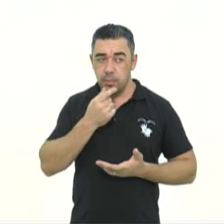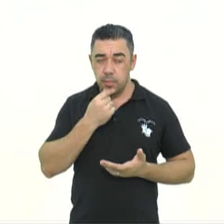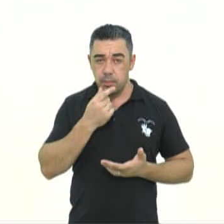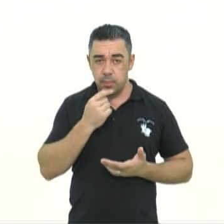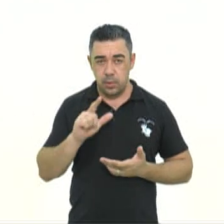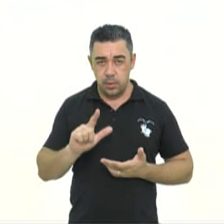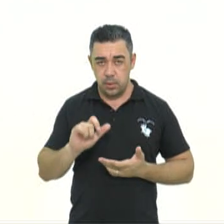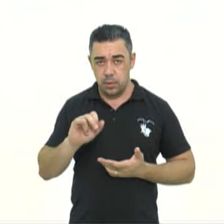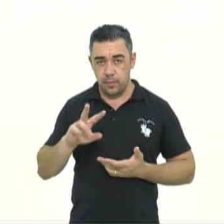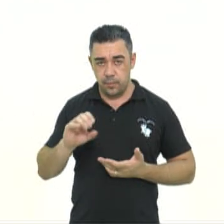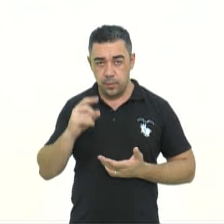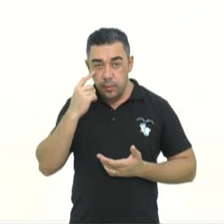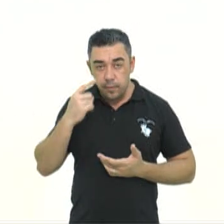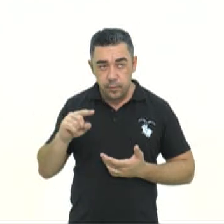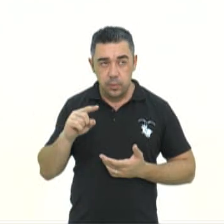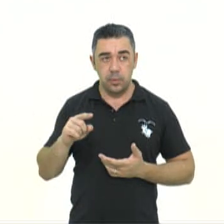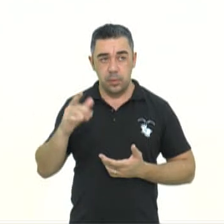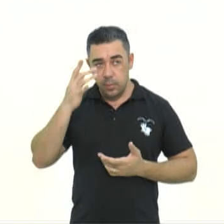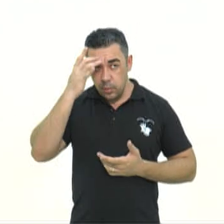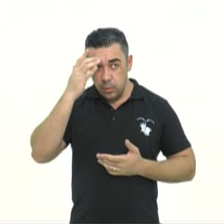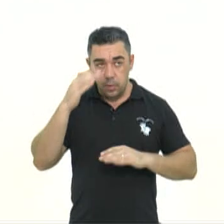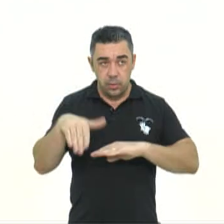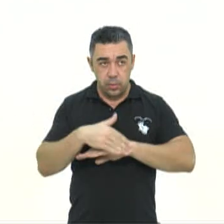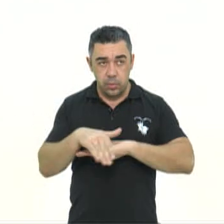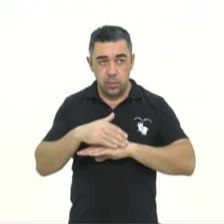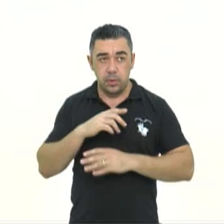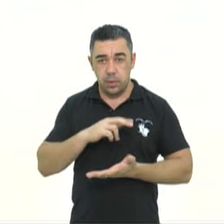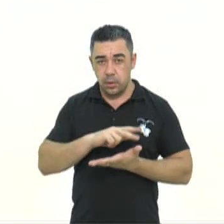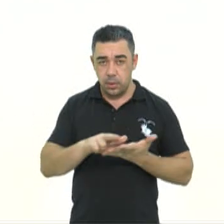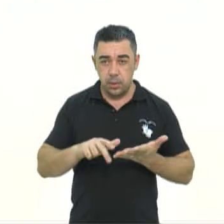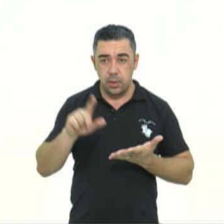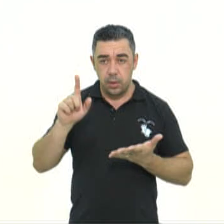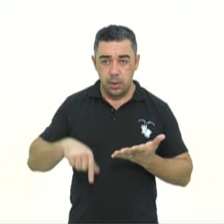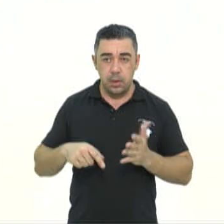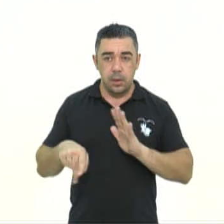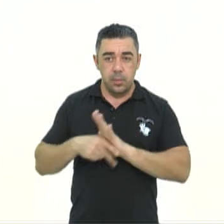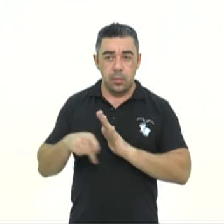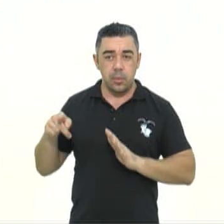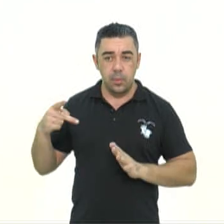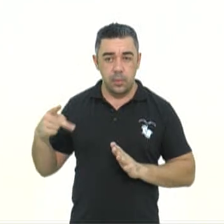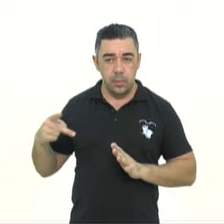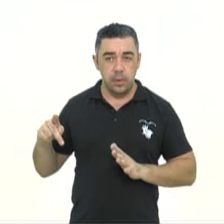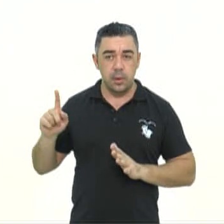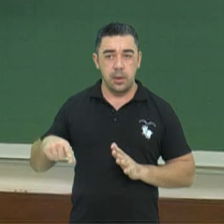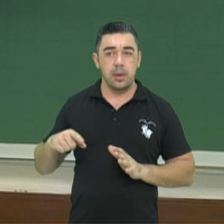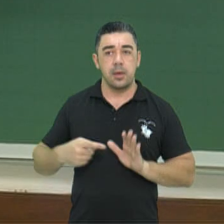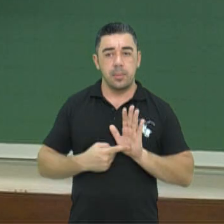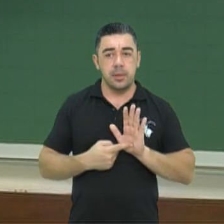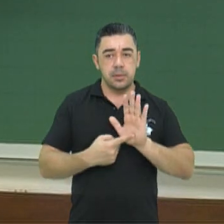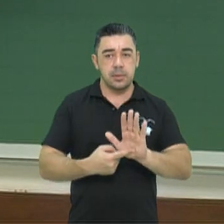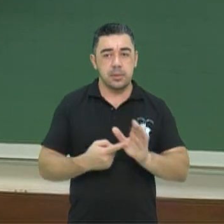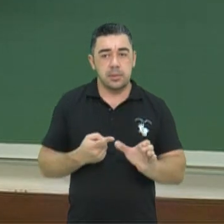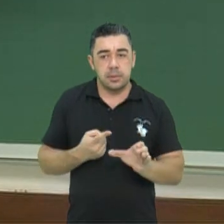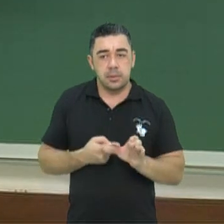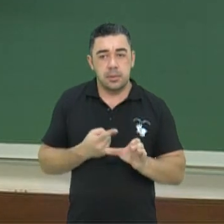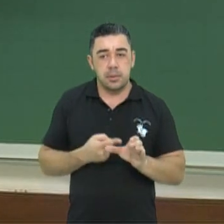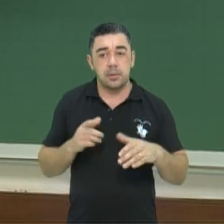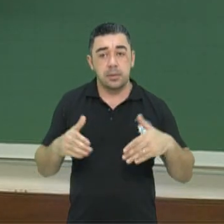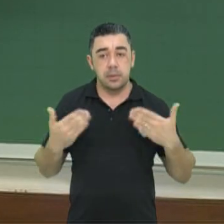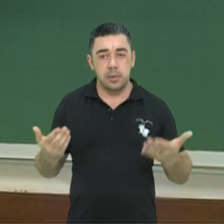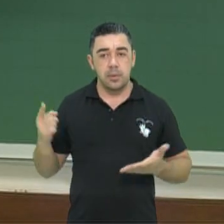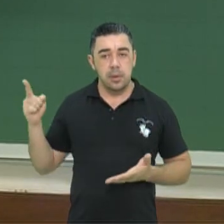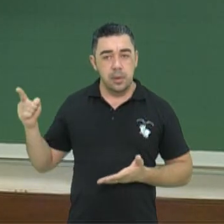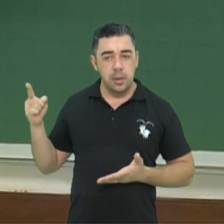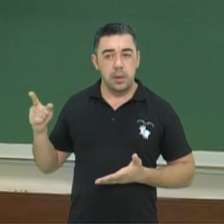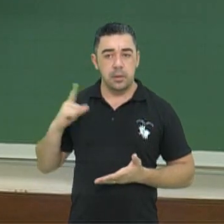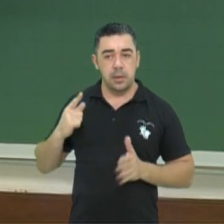observou que os músicos das ruas, os quais para eles são a alma da cidade. Então, os músicos de